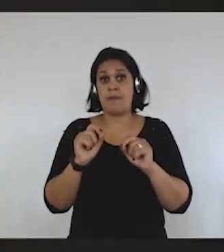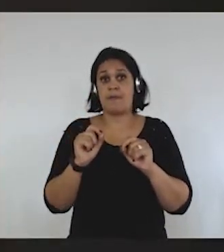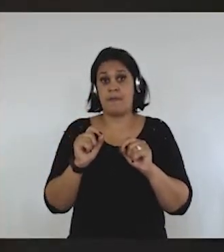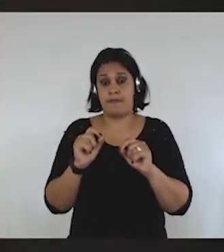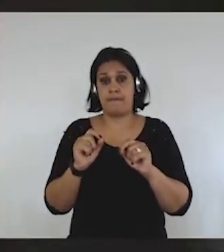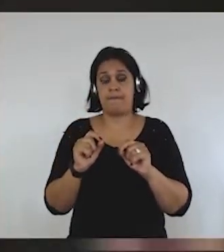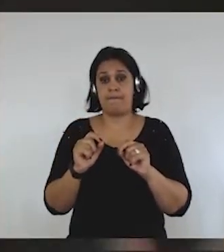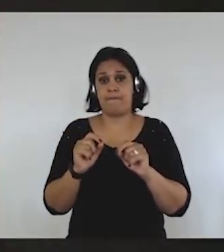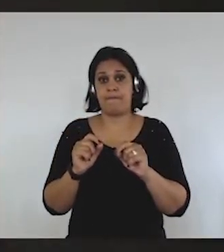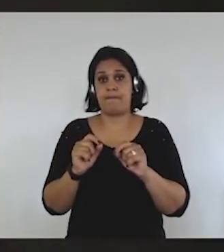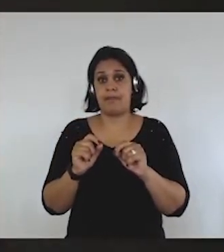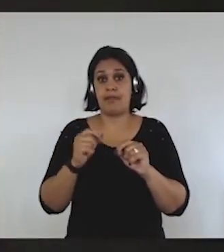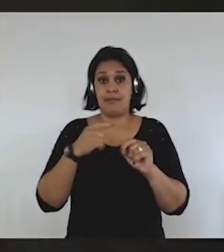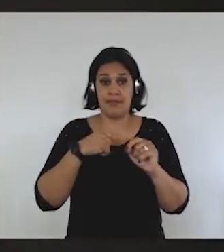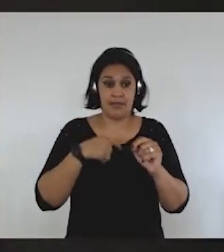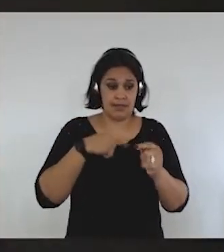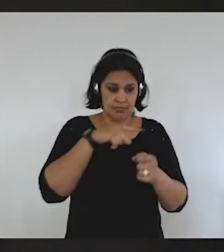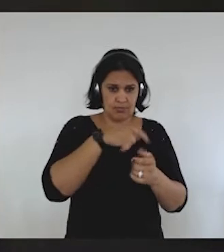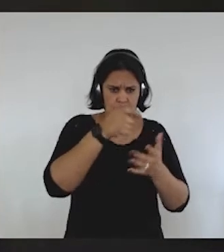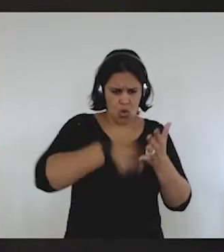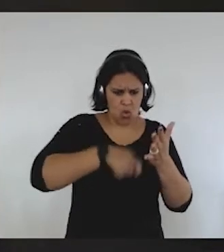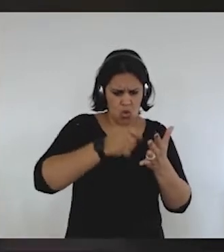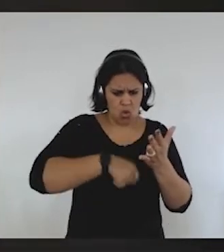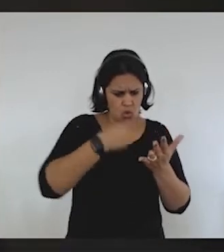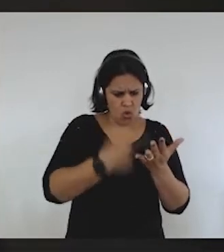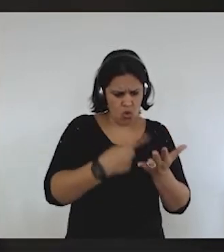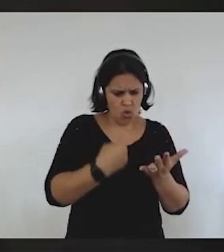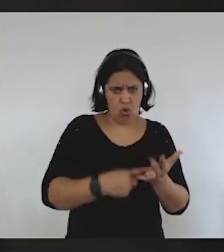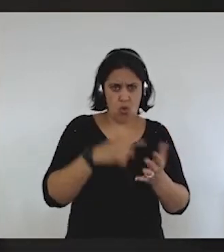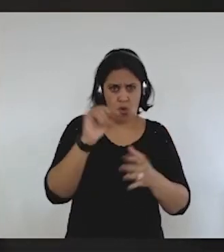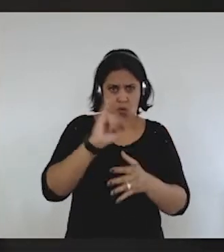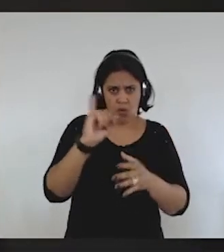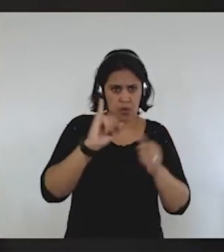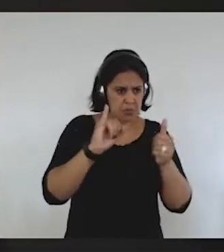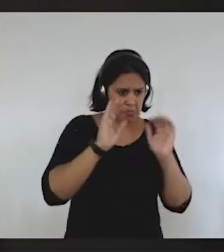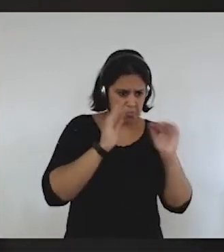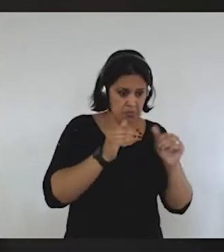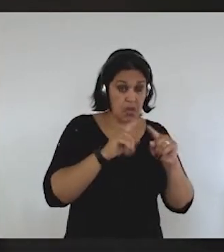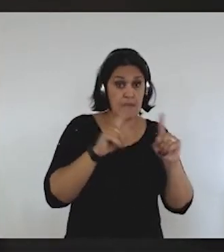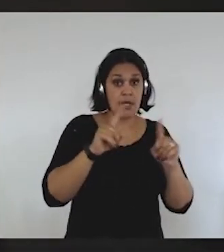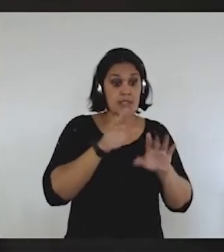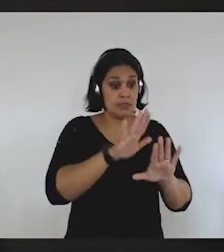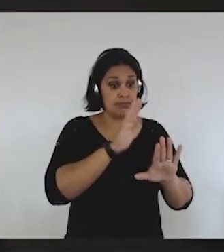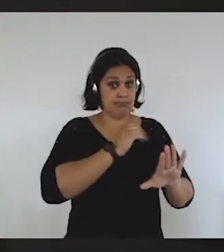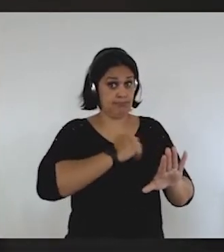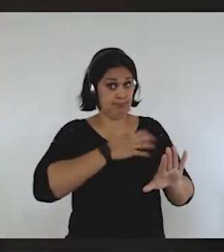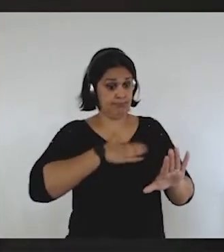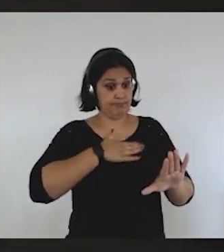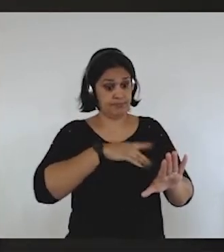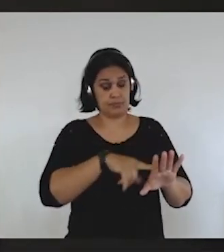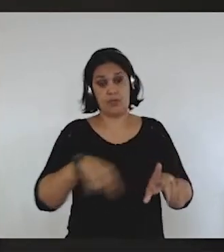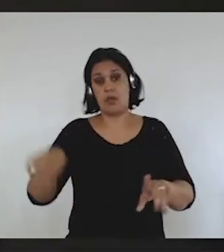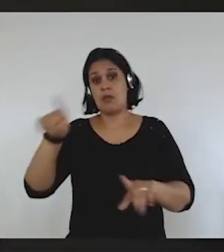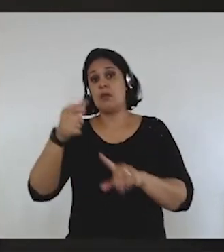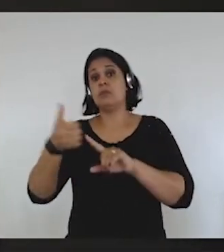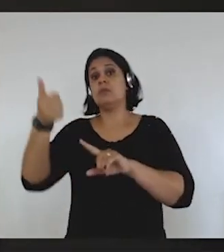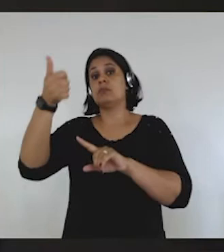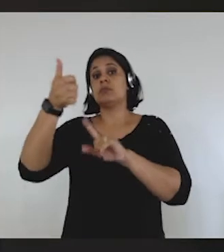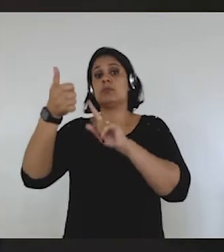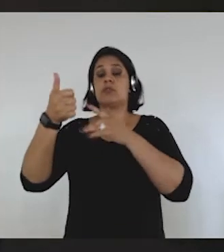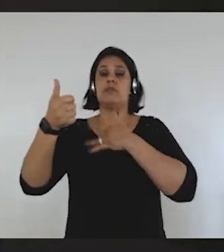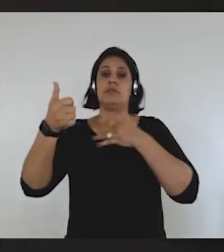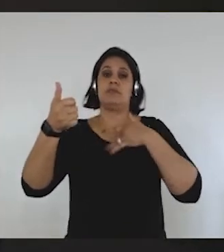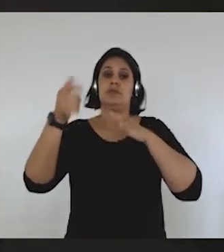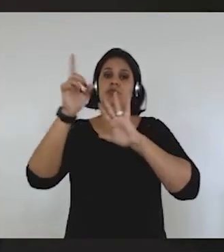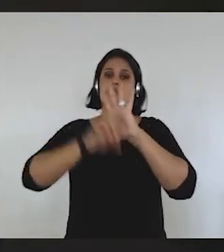um pouco os acordos internacionais para hoje prestigiar o direito à vida. E acho que o ministro Barroso, não